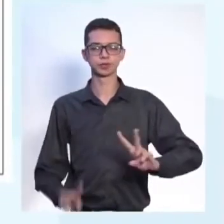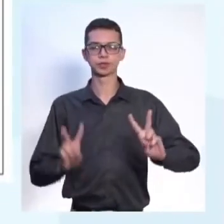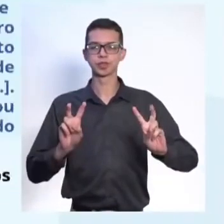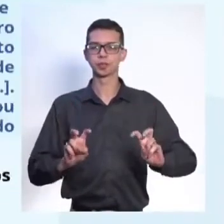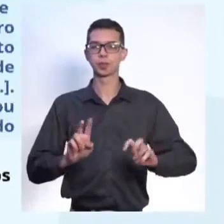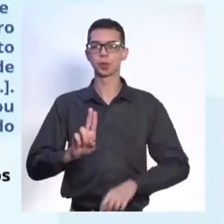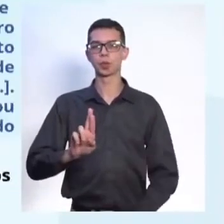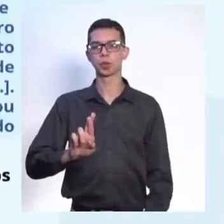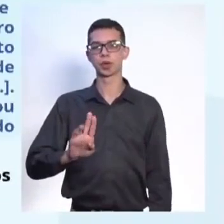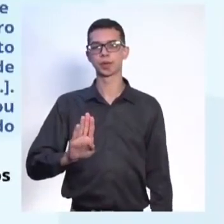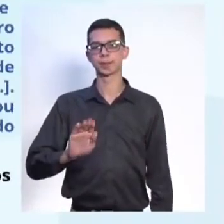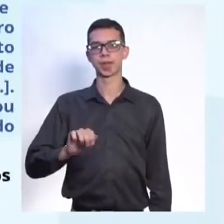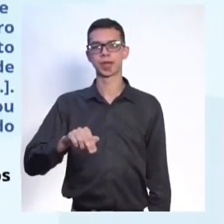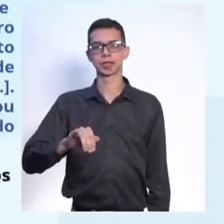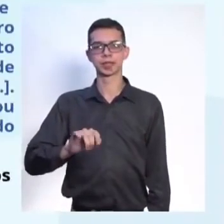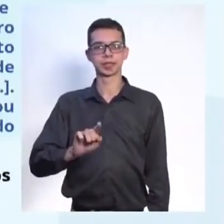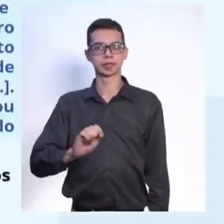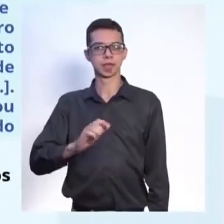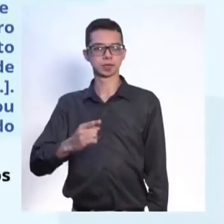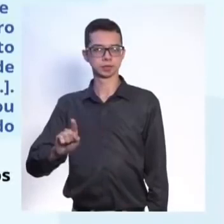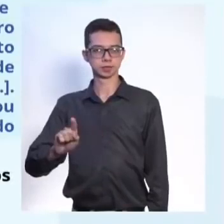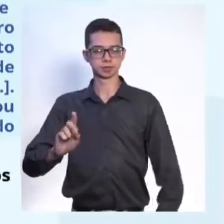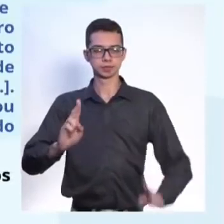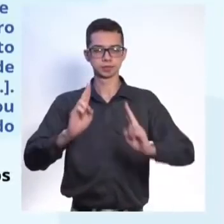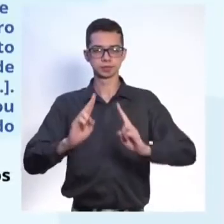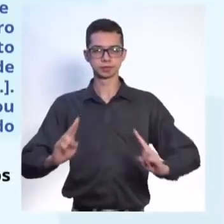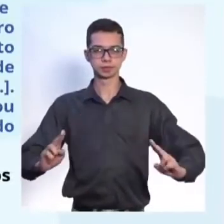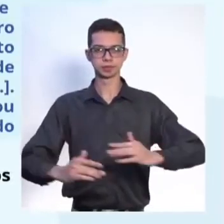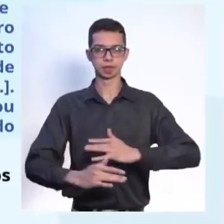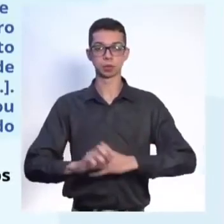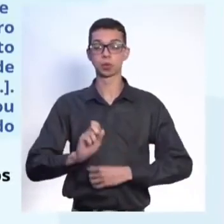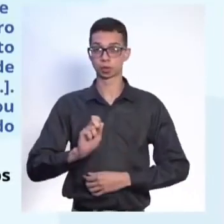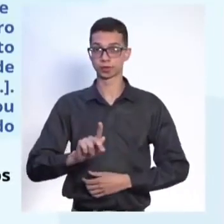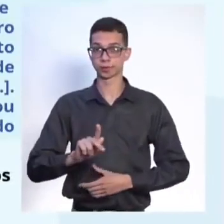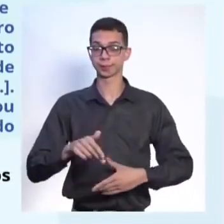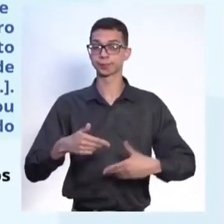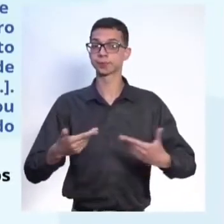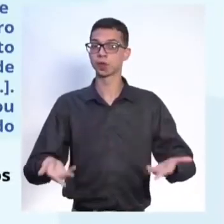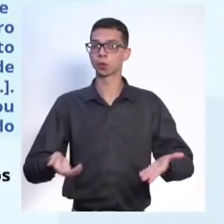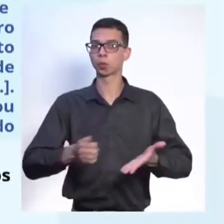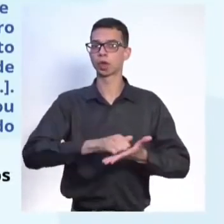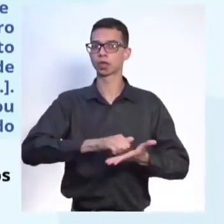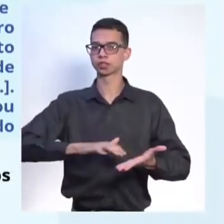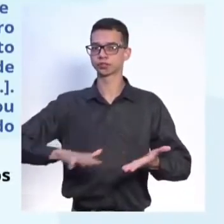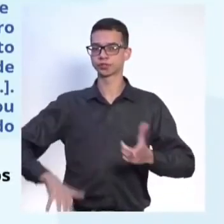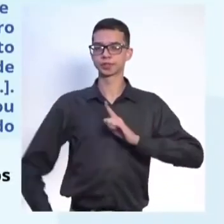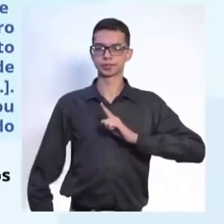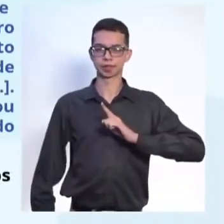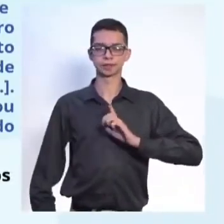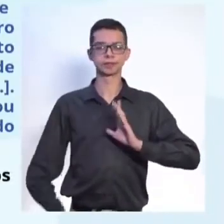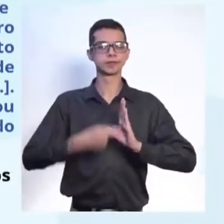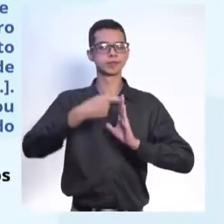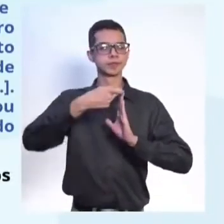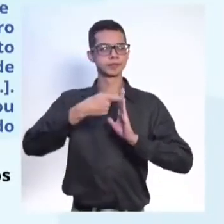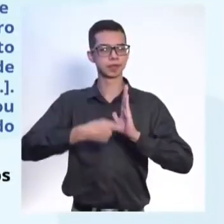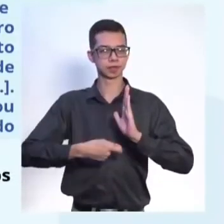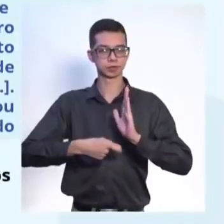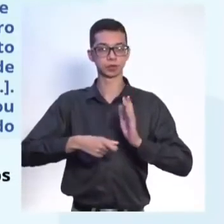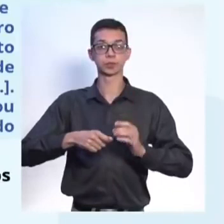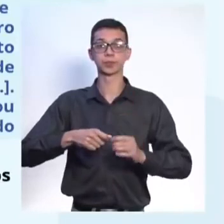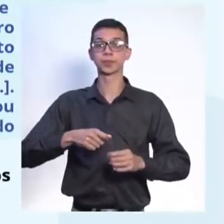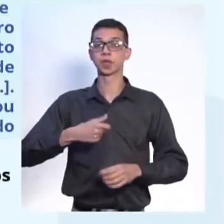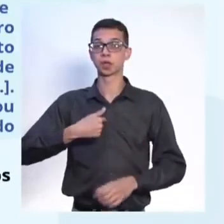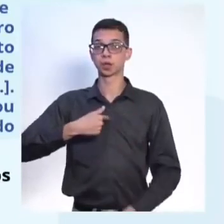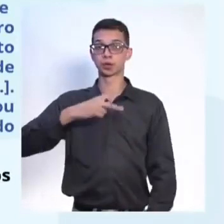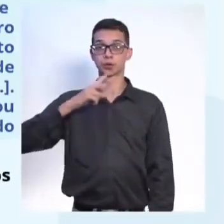urbanização, ok? Então nós temos aí alguma atividade para nós realizarmos, é um texto que nós vamos fazer, vamos ler, eu vou